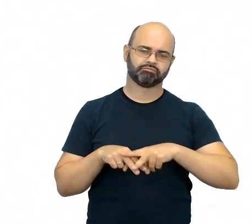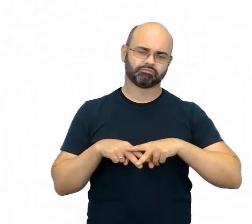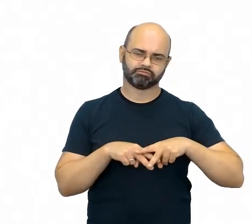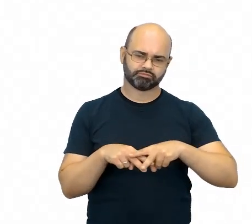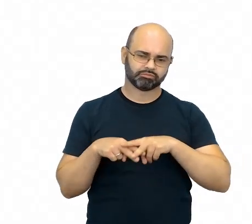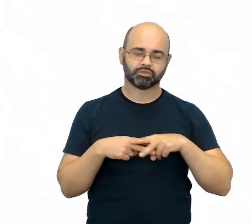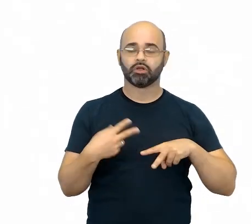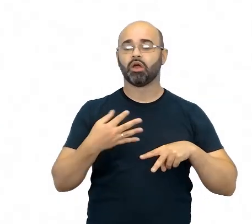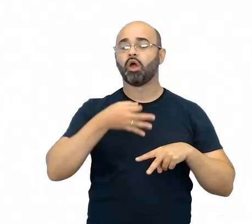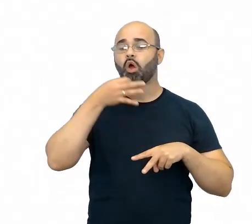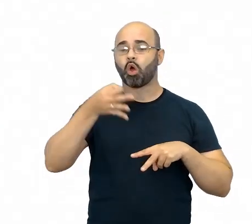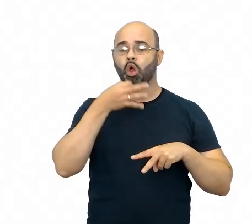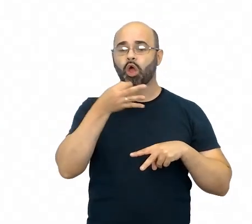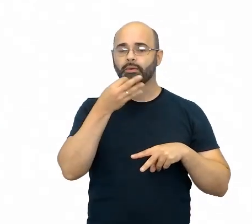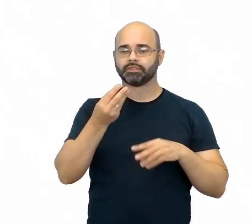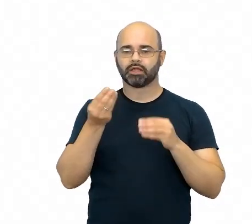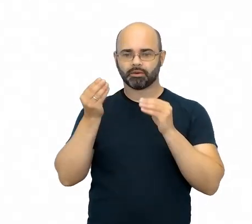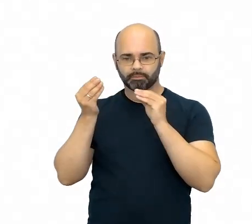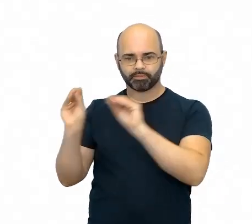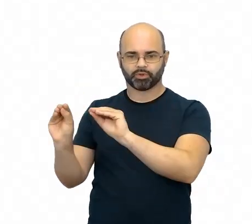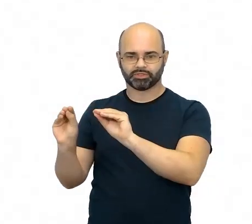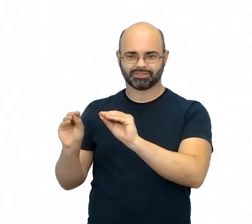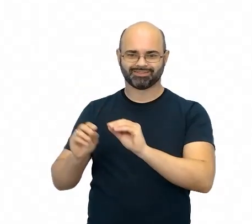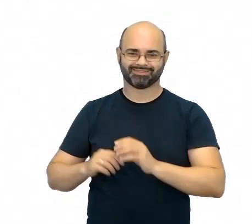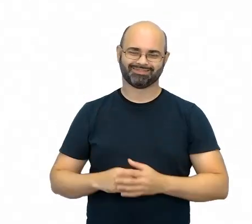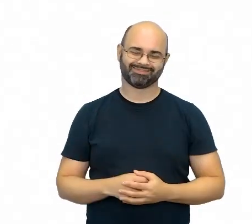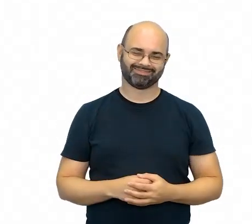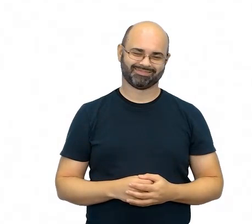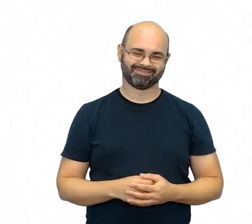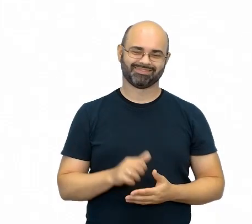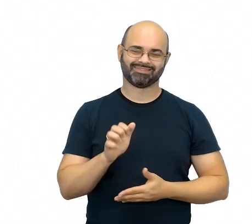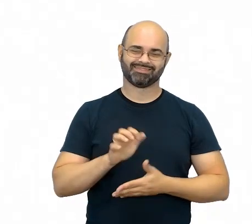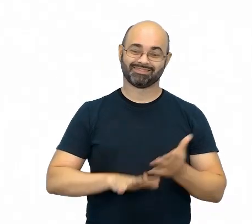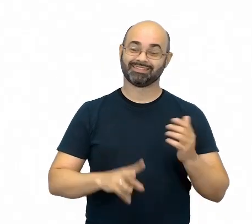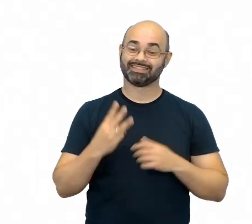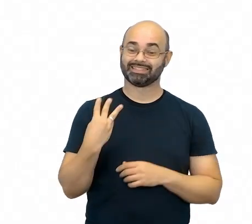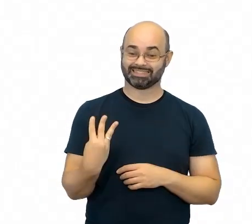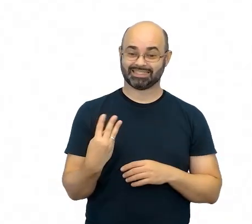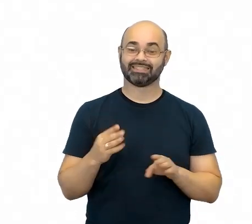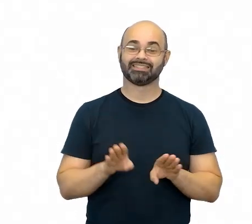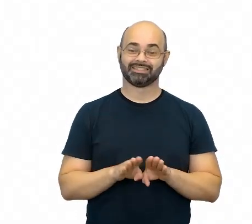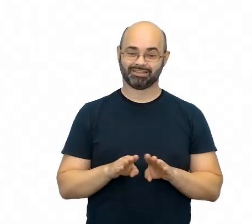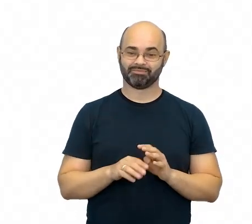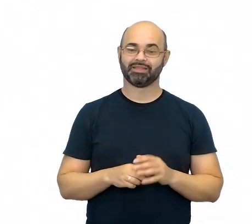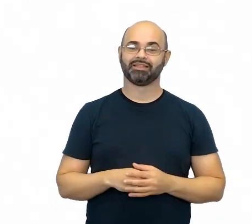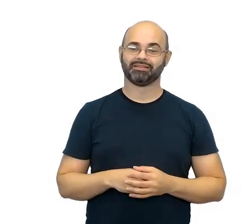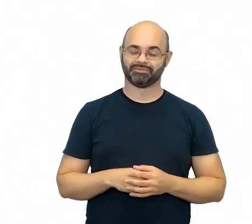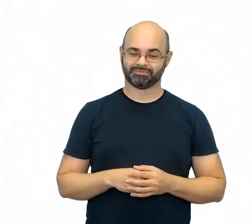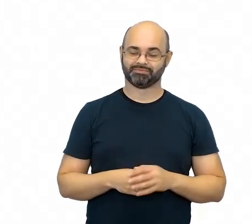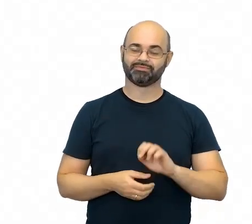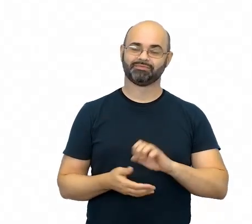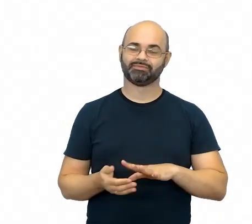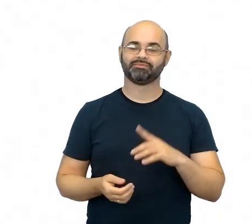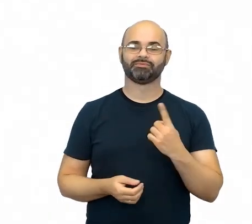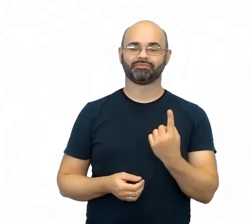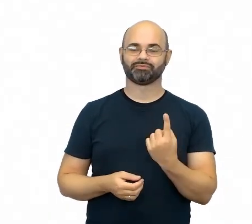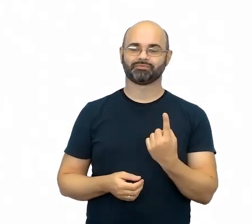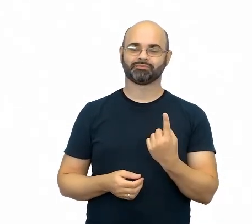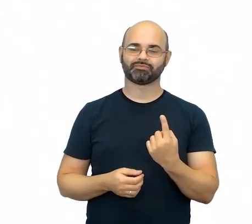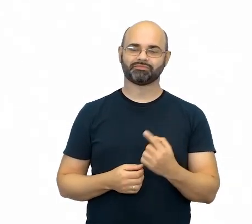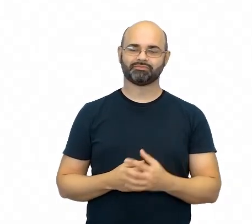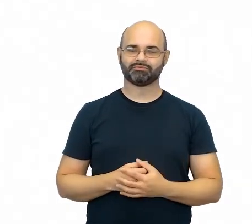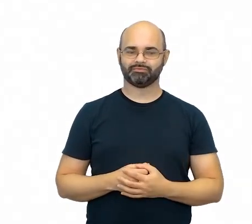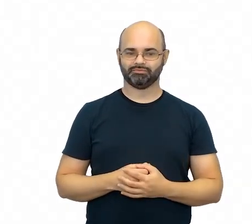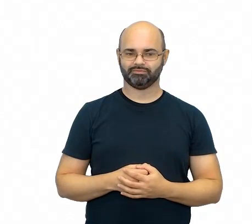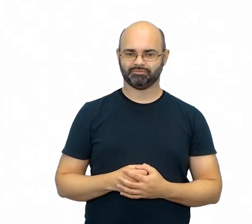comentário, finalmente, né? Também são 3 atividades. A atividade 1, escrever a